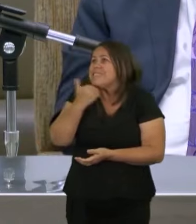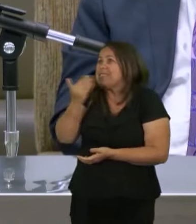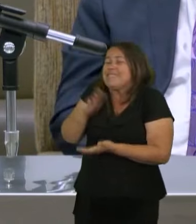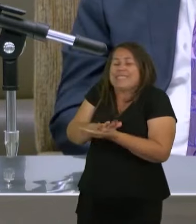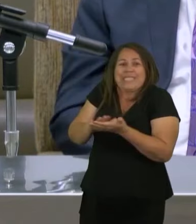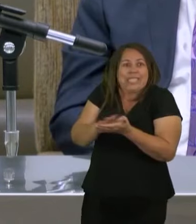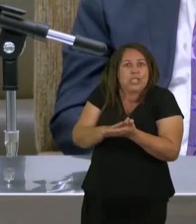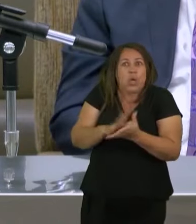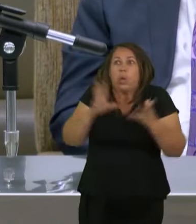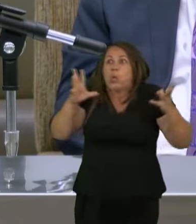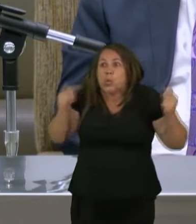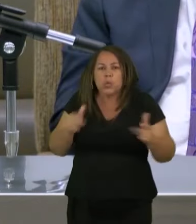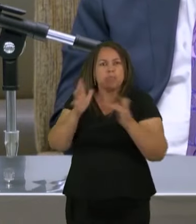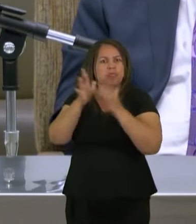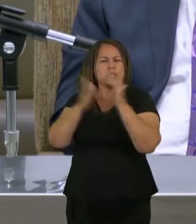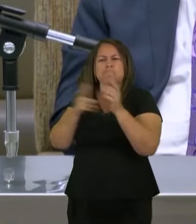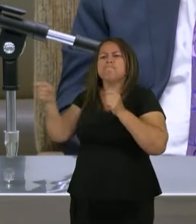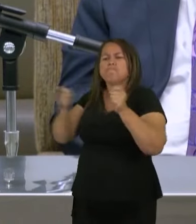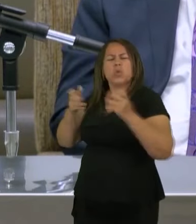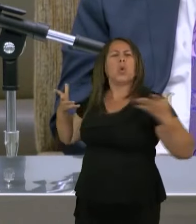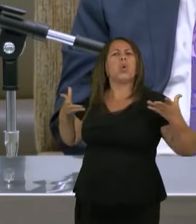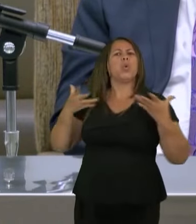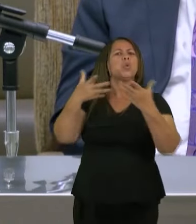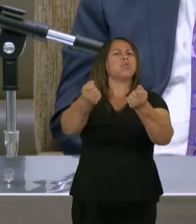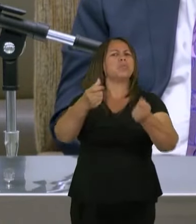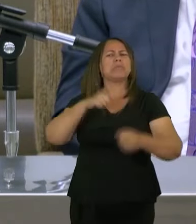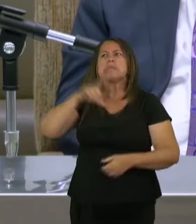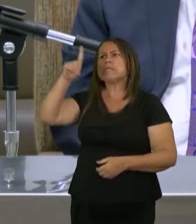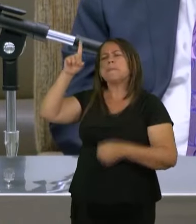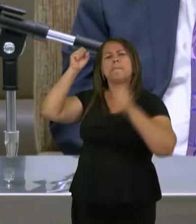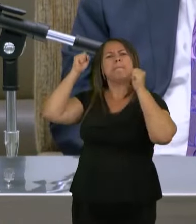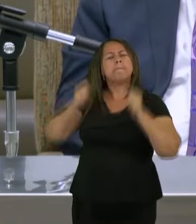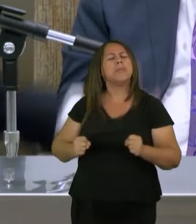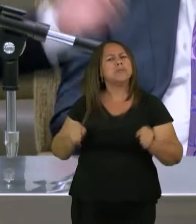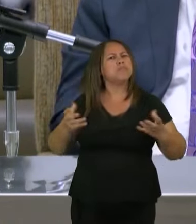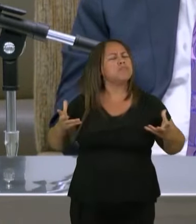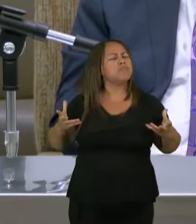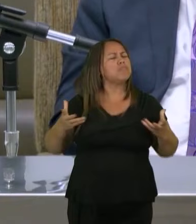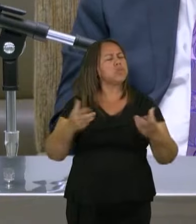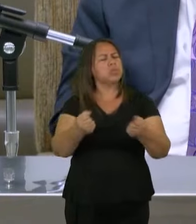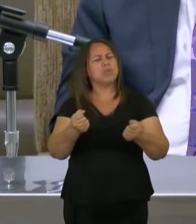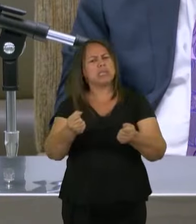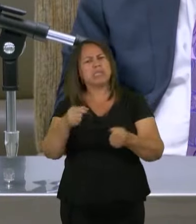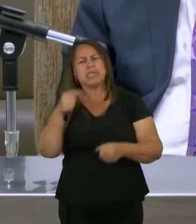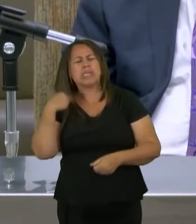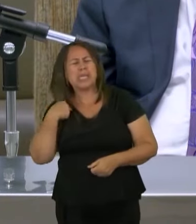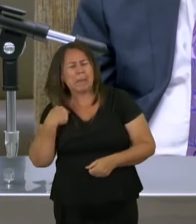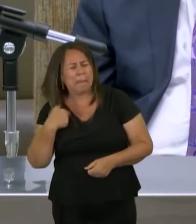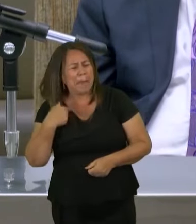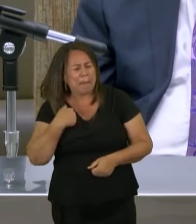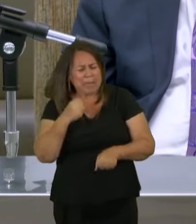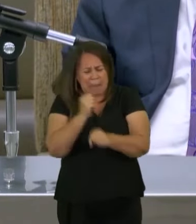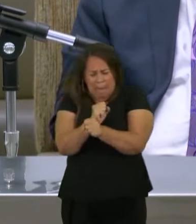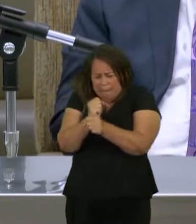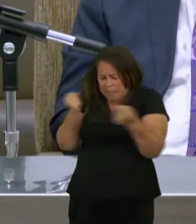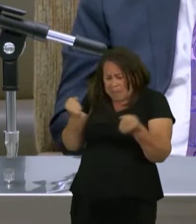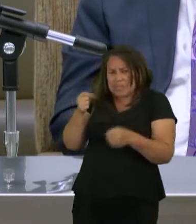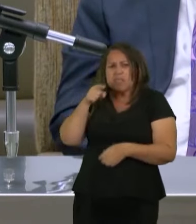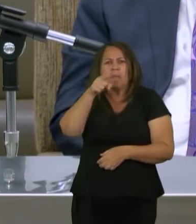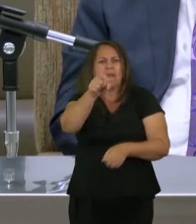do controle de Jesus e da sua autoridade. O que é impossível para mim, para